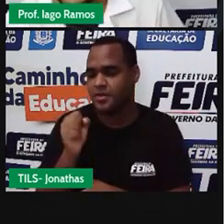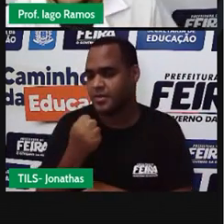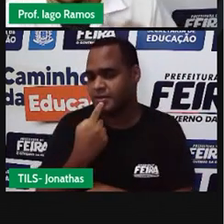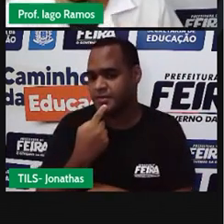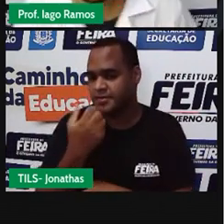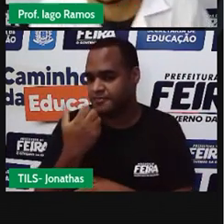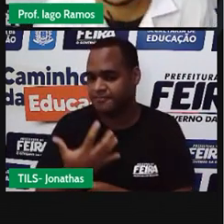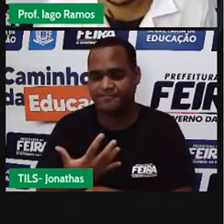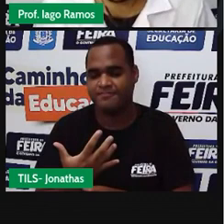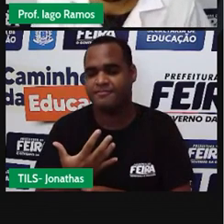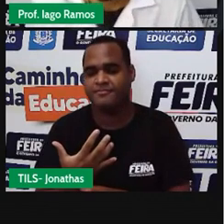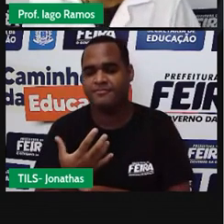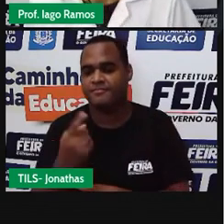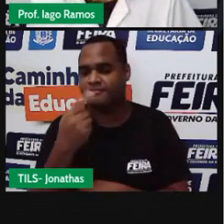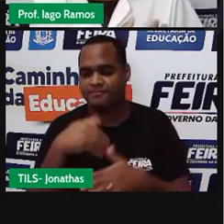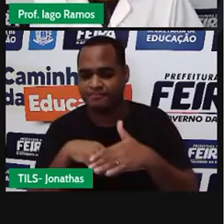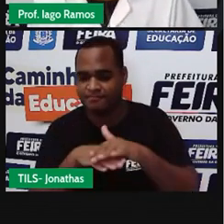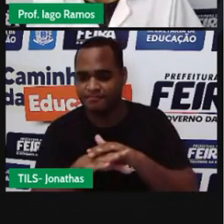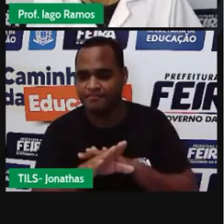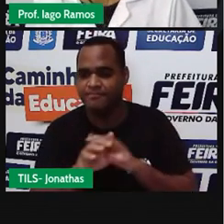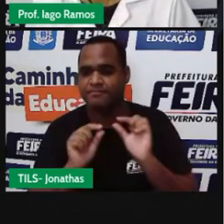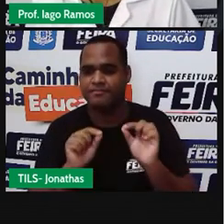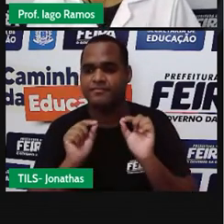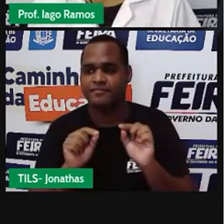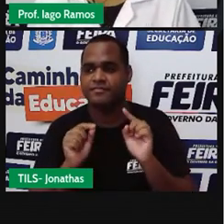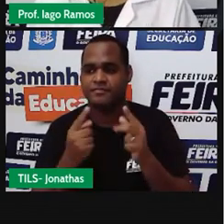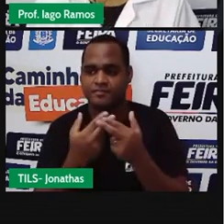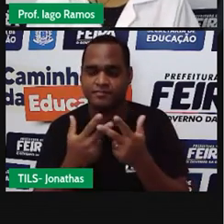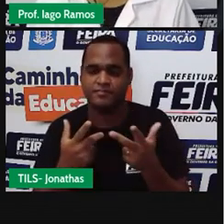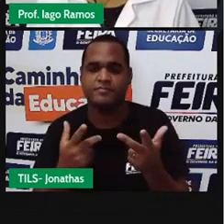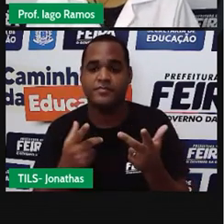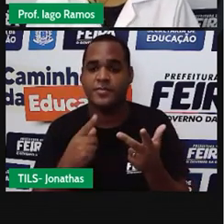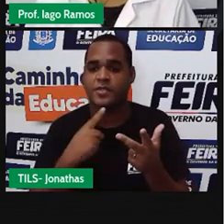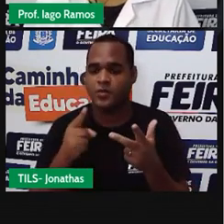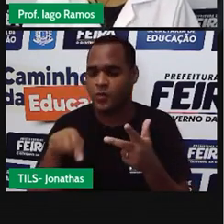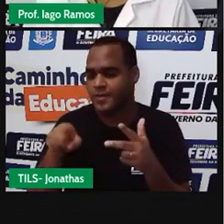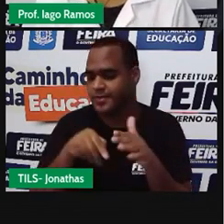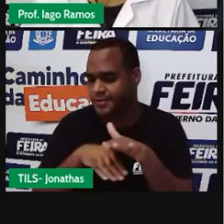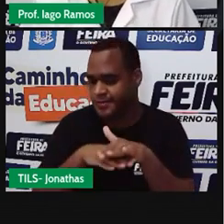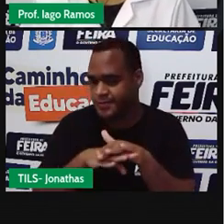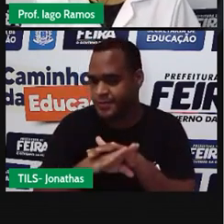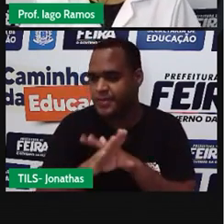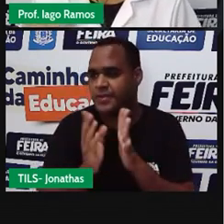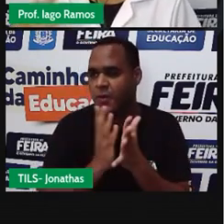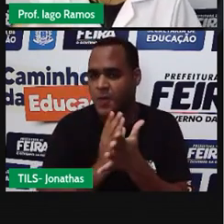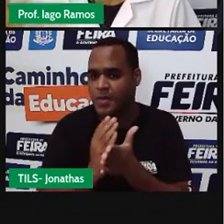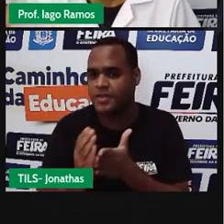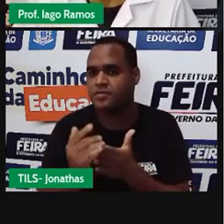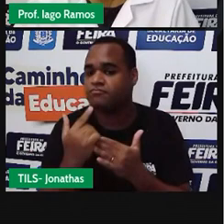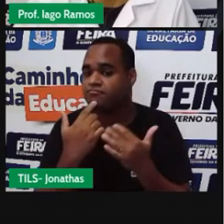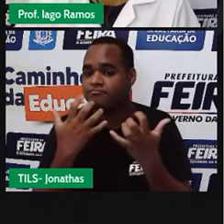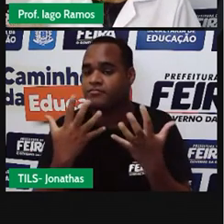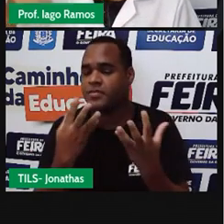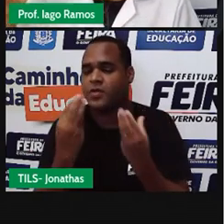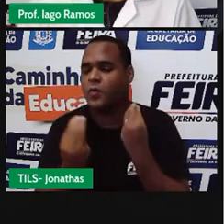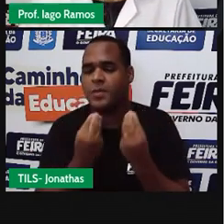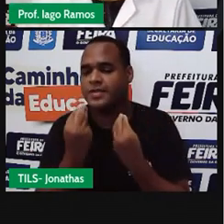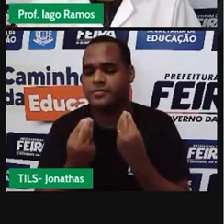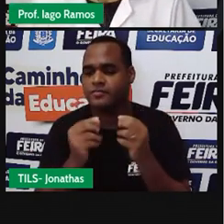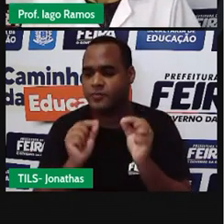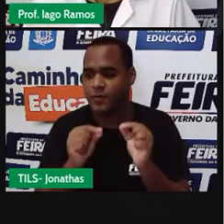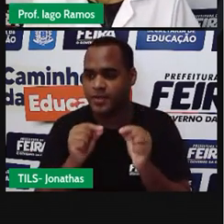e como de costume a gente não vai iniciar a aula sem antes saber o que é que a gente pretende